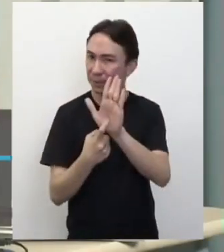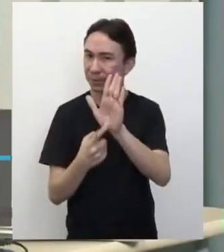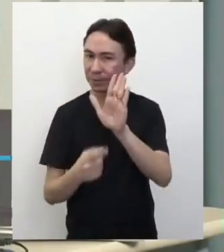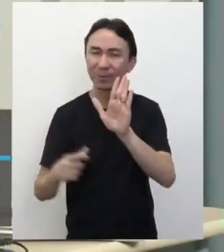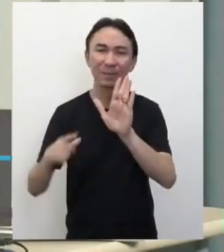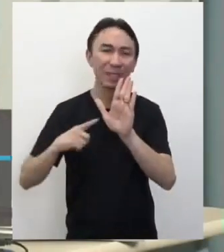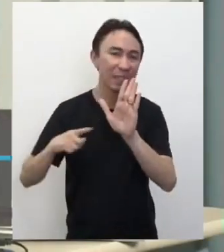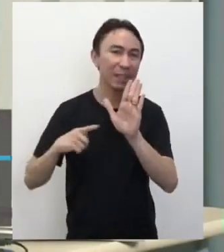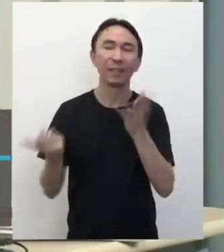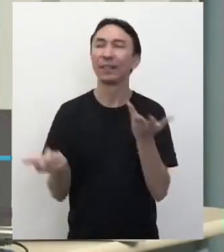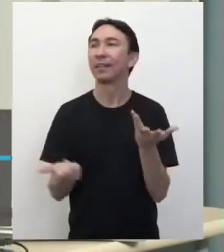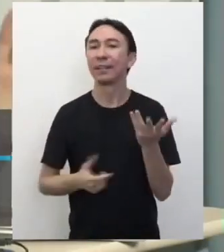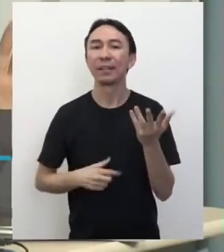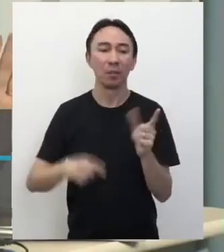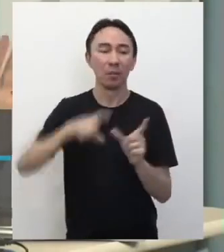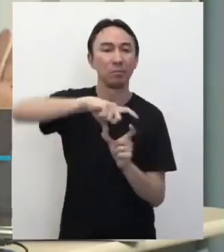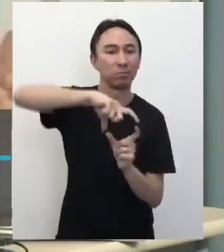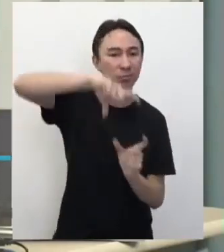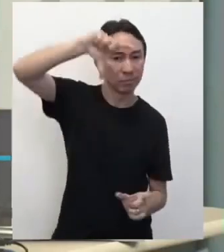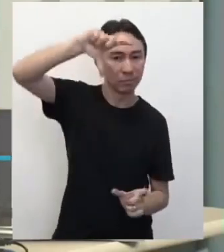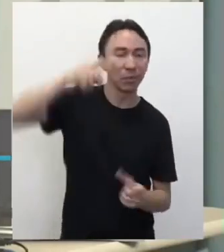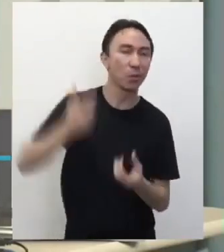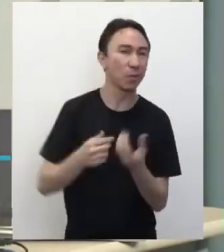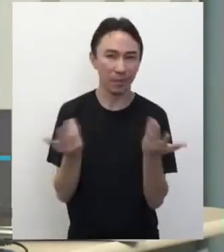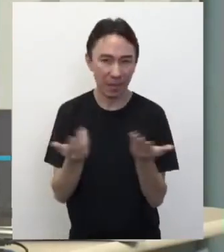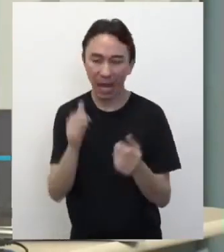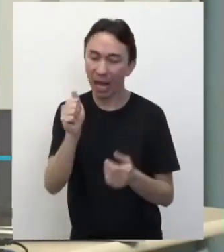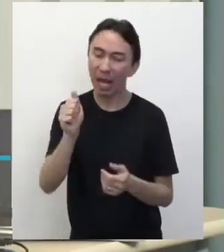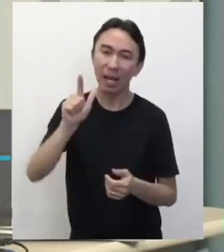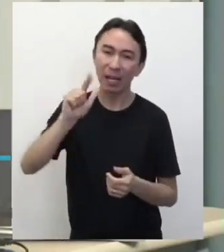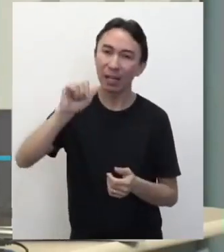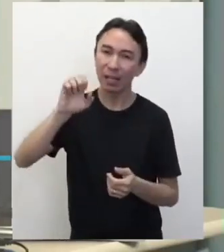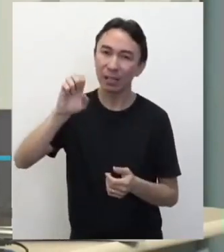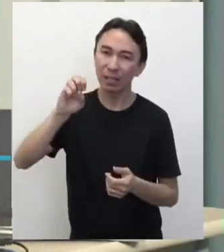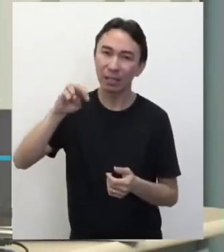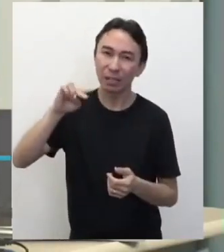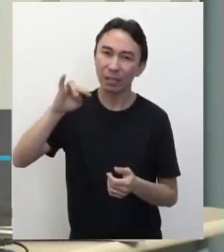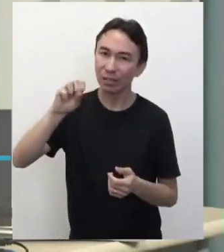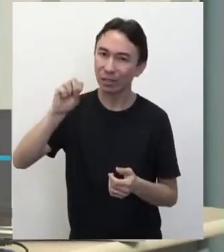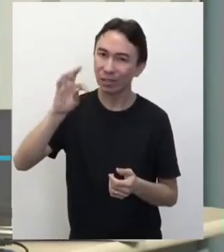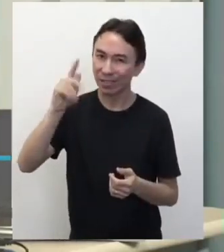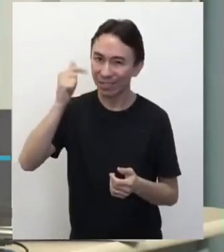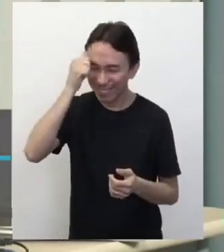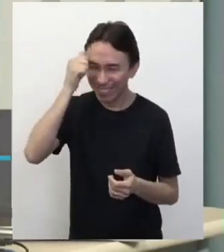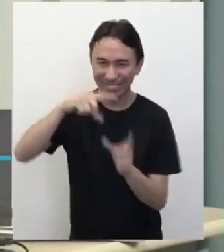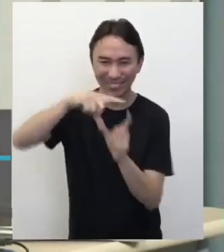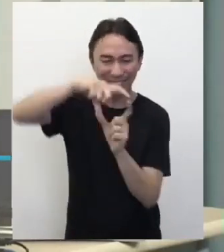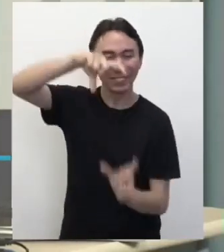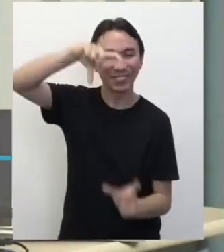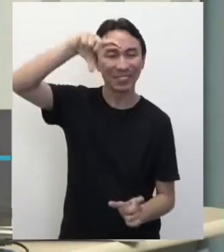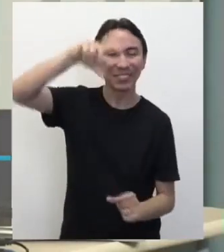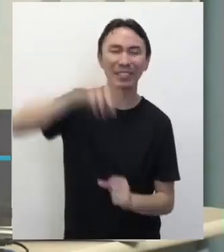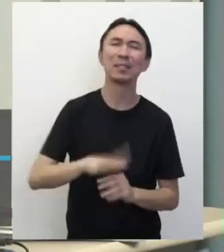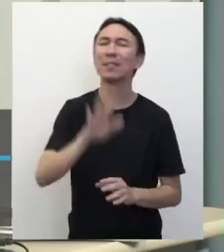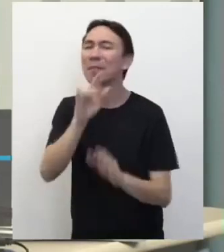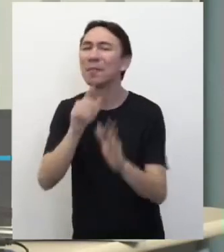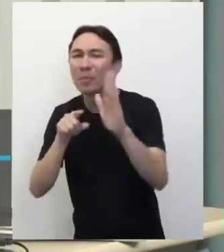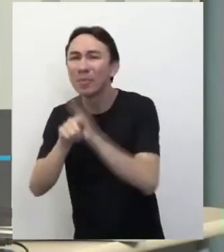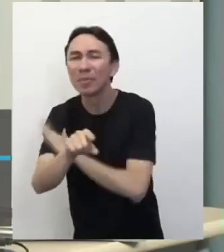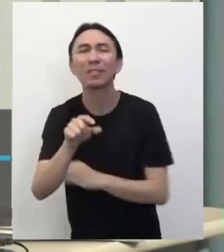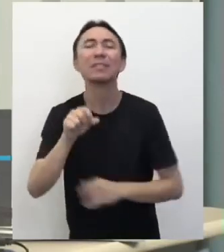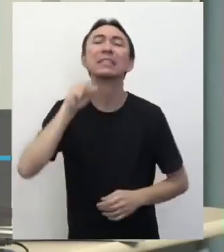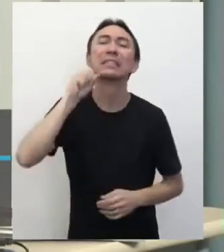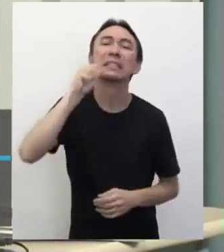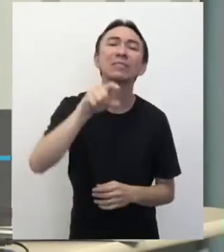de HQ, um trailer sobre o alienista. E aí eu perguntei pra Ana, Ana, e se você fosse fazer um crossover